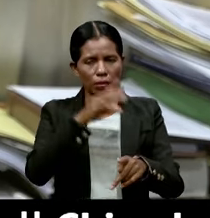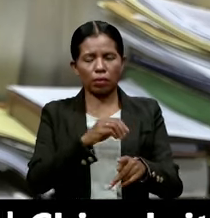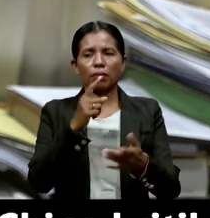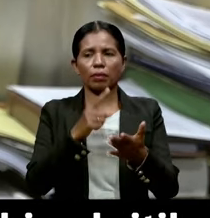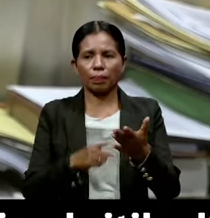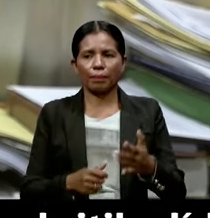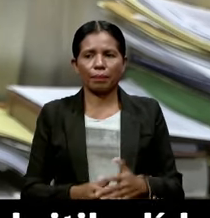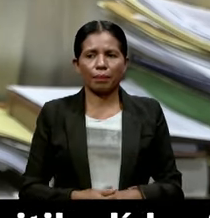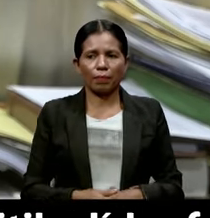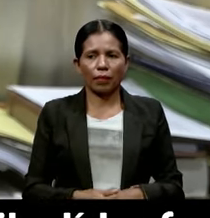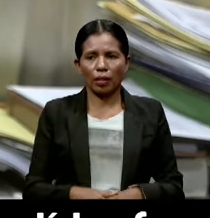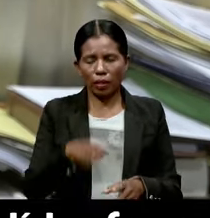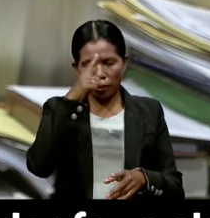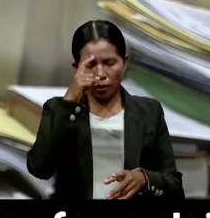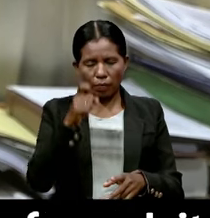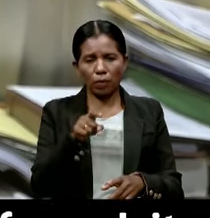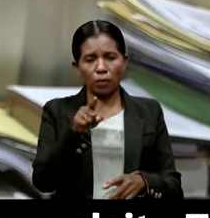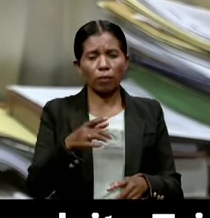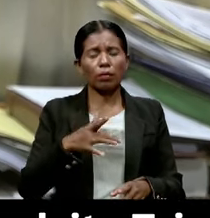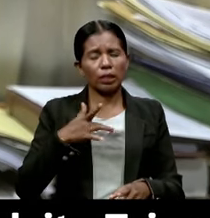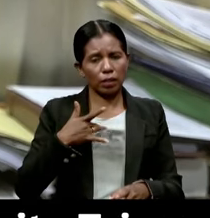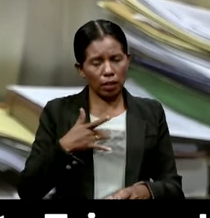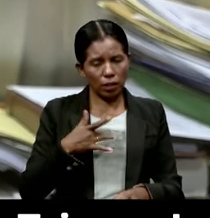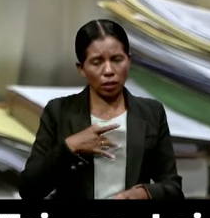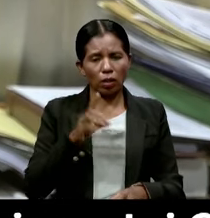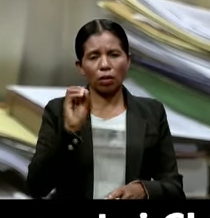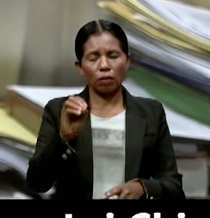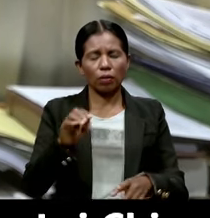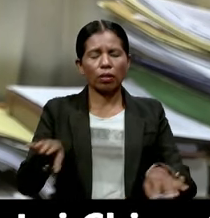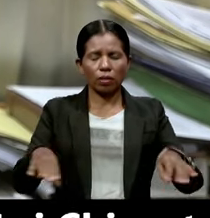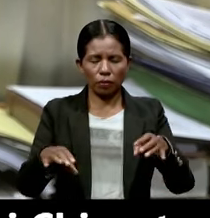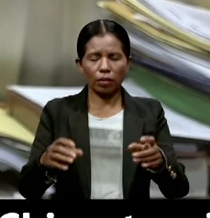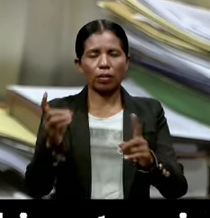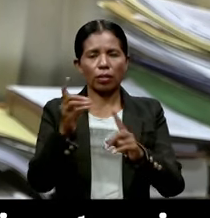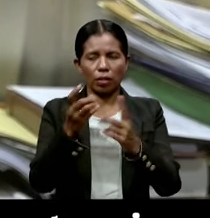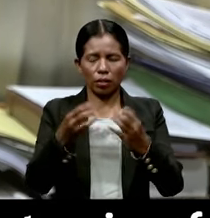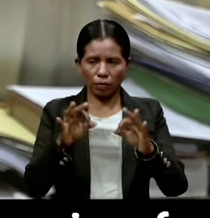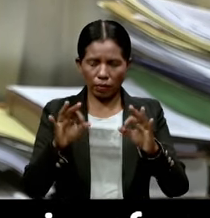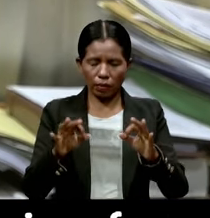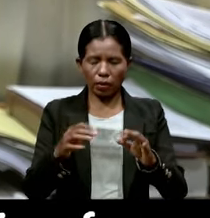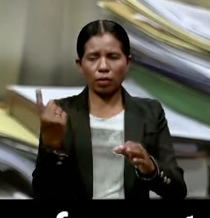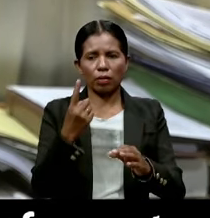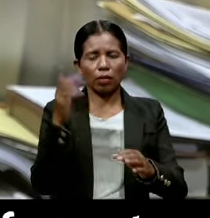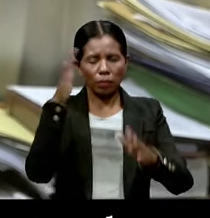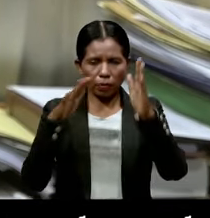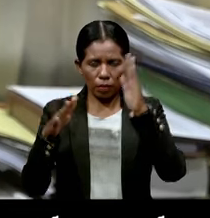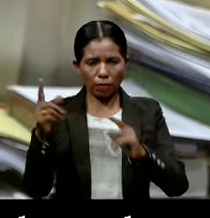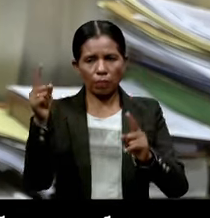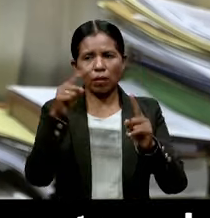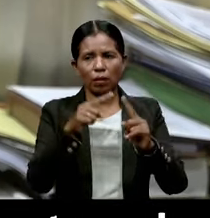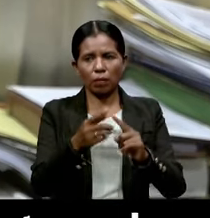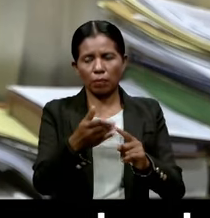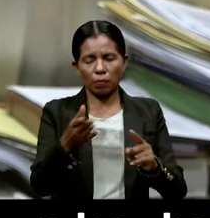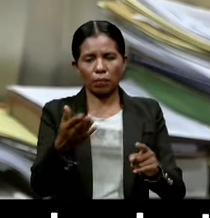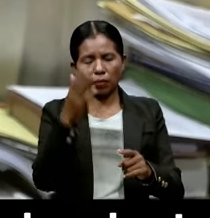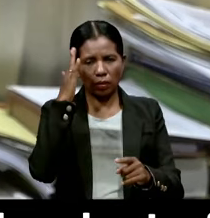né? Então, se o sentido de um serviço contrato, né? Mas permanente, não é problema, mas o problema é o